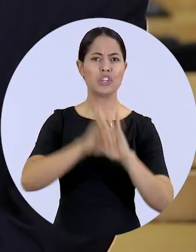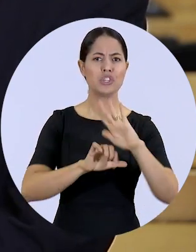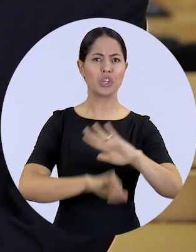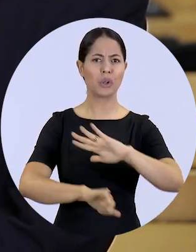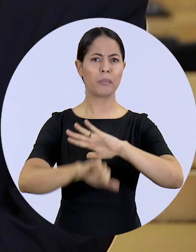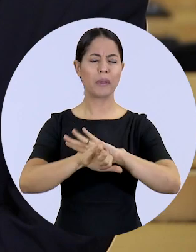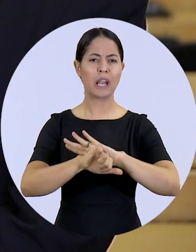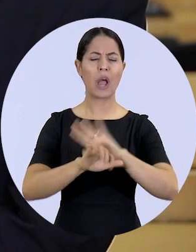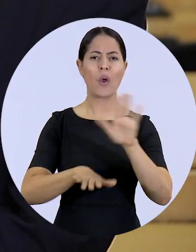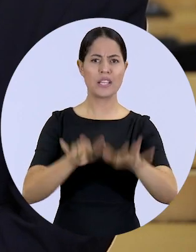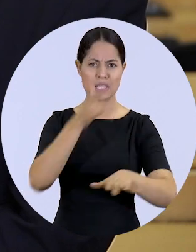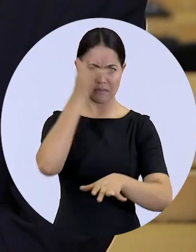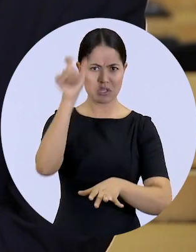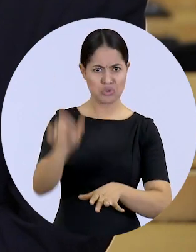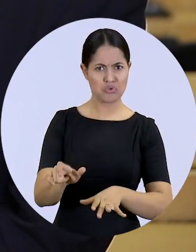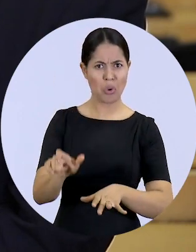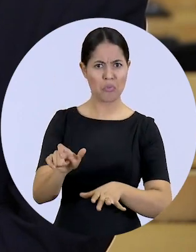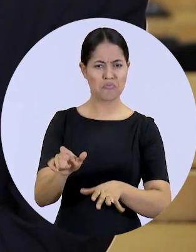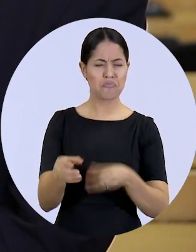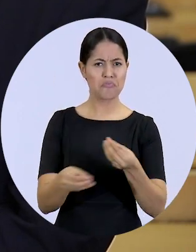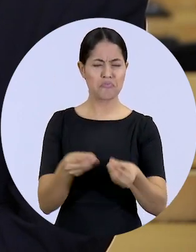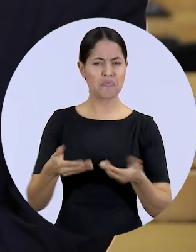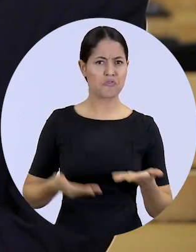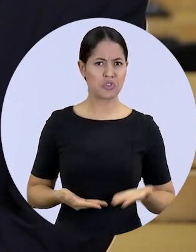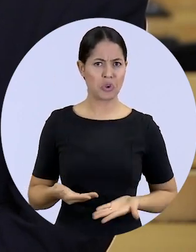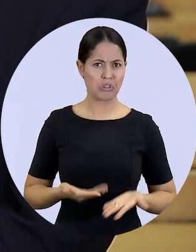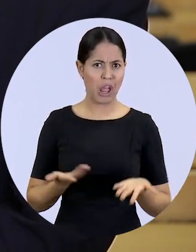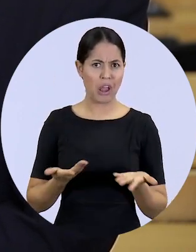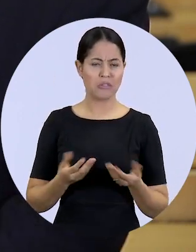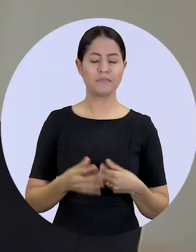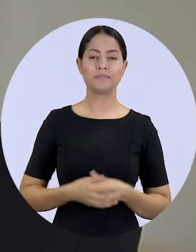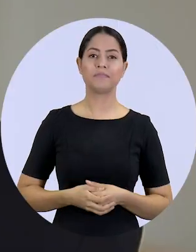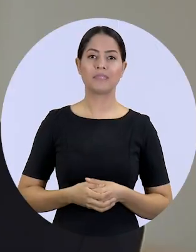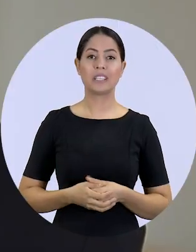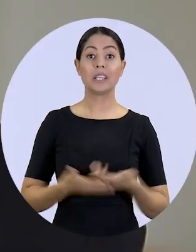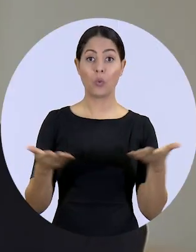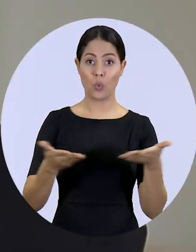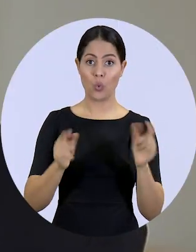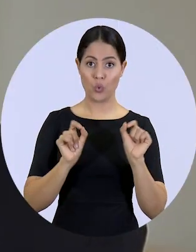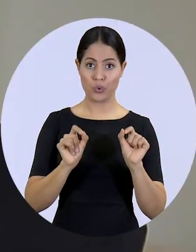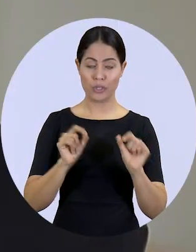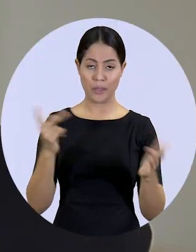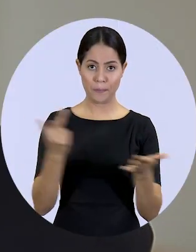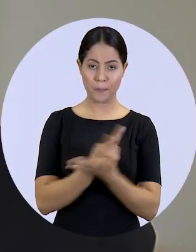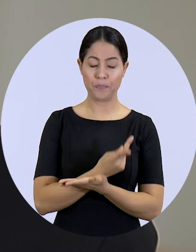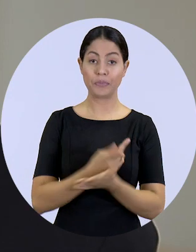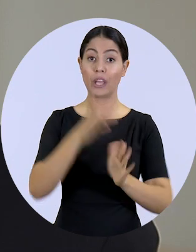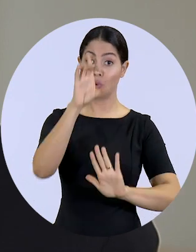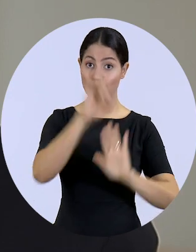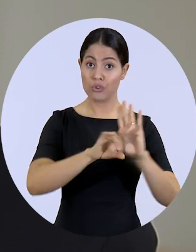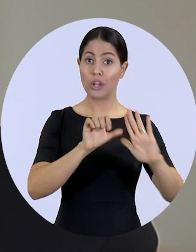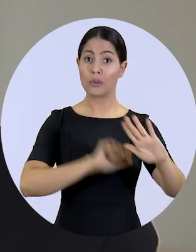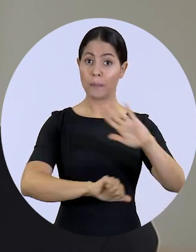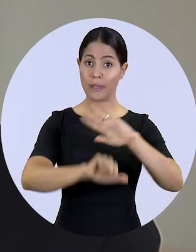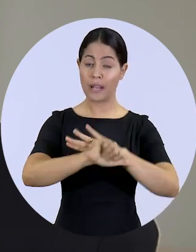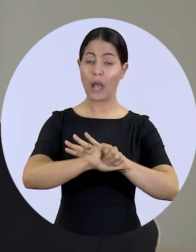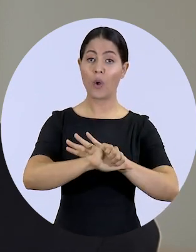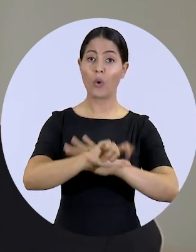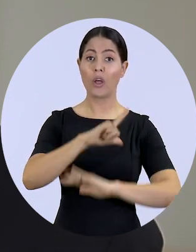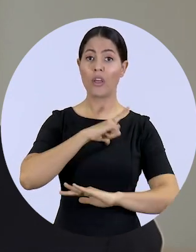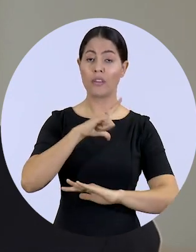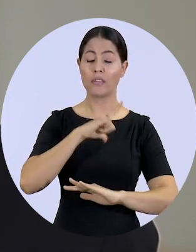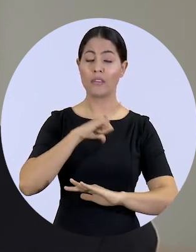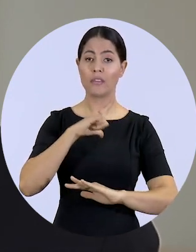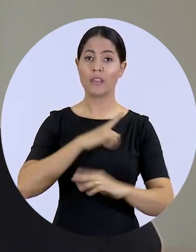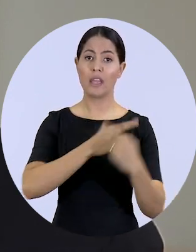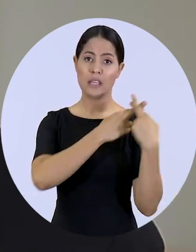no direito penal, talvez algum funcionário que tenha cometido algum crime? Bom, hoje nós temos no direito penal a responsabilidade penal da